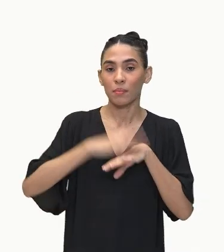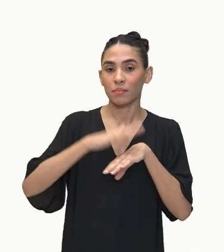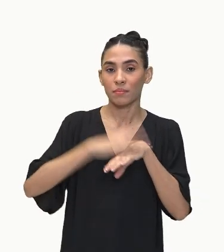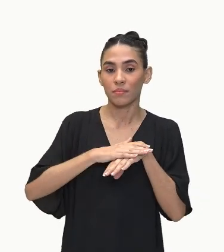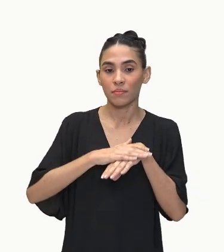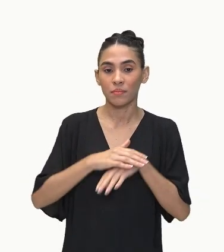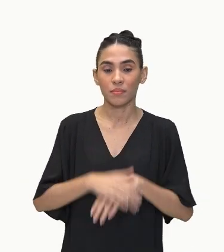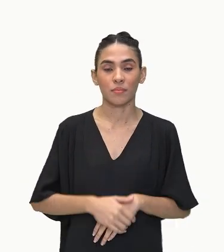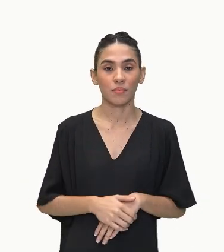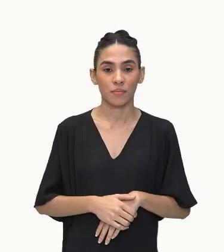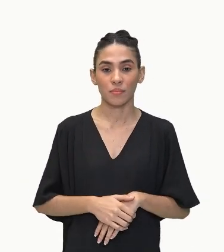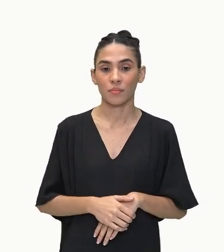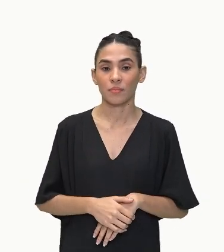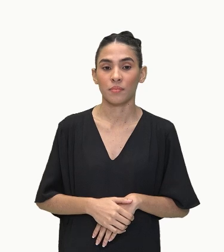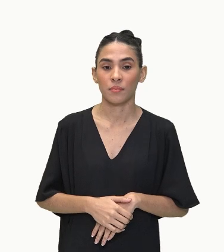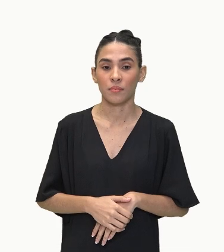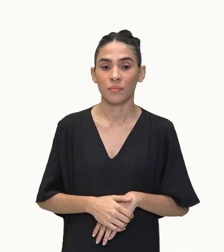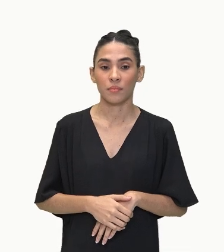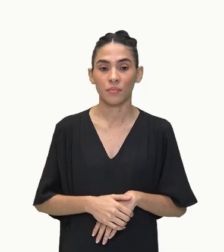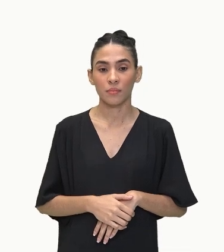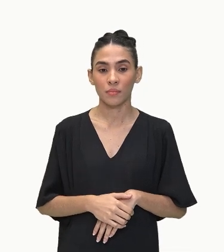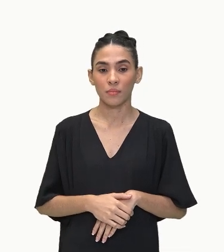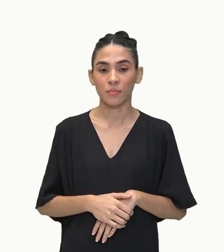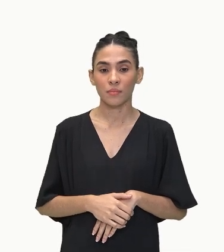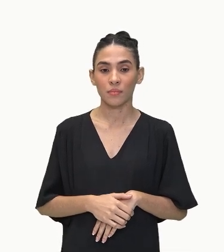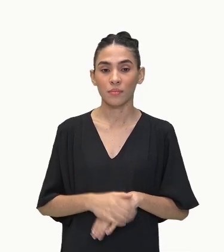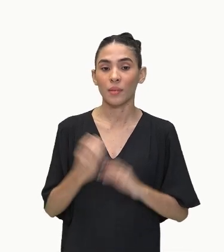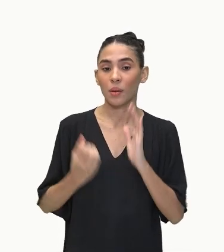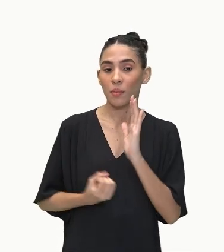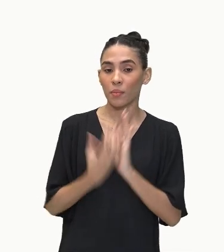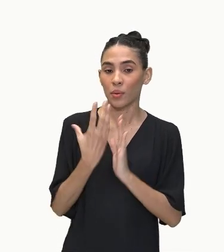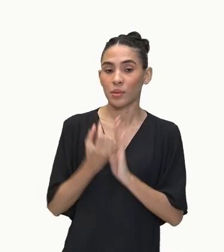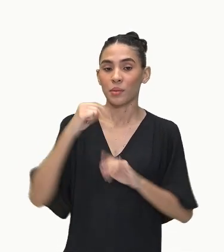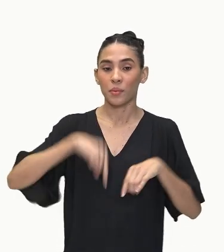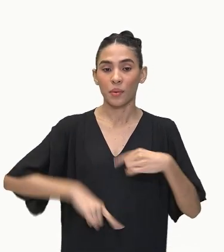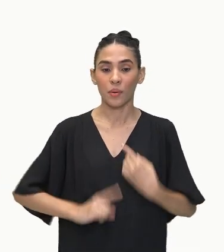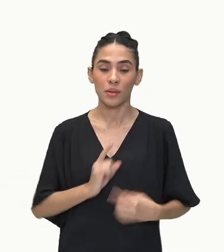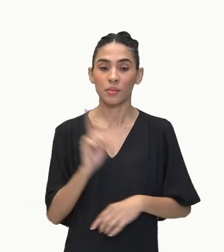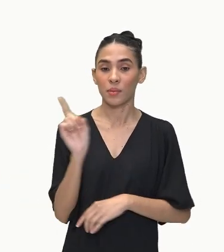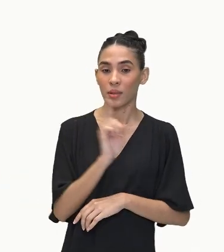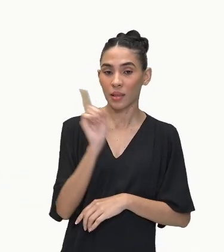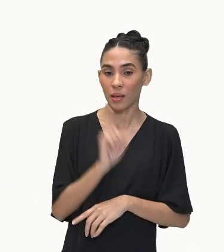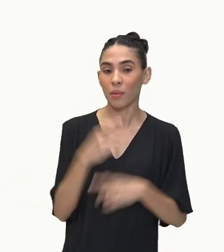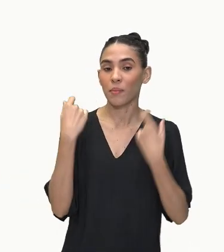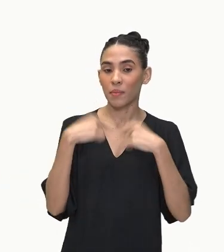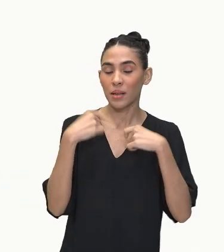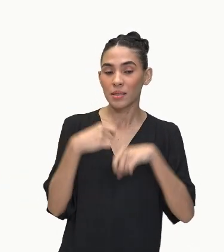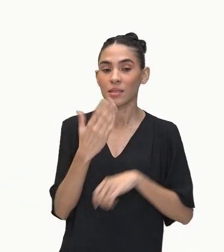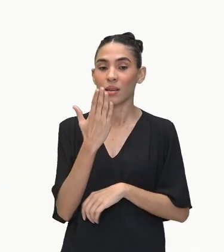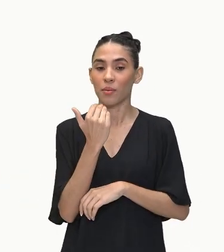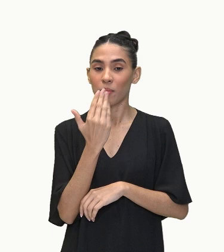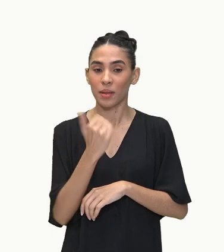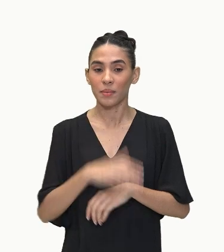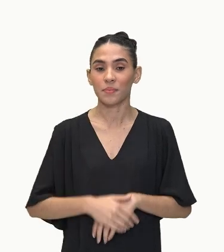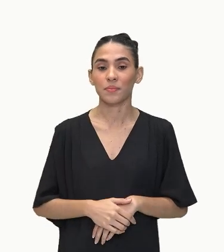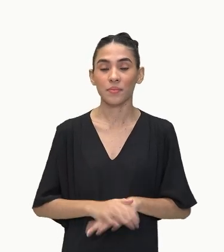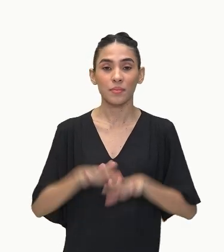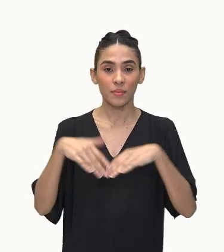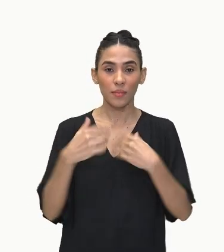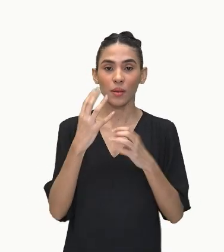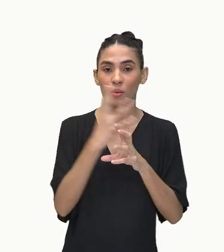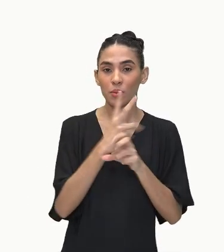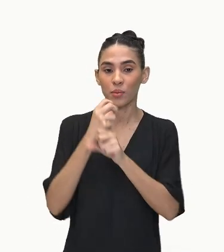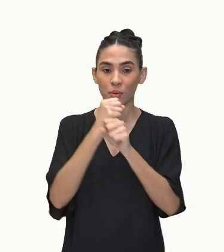seja, não são produzidos pelo organismo, então é preciso ser obtido através da alimentação. Então, no